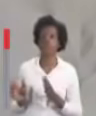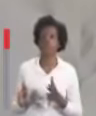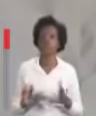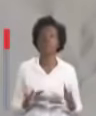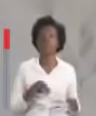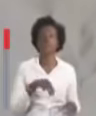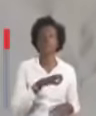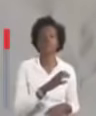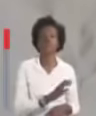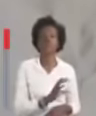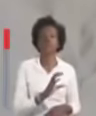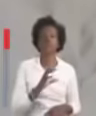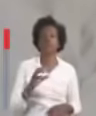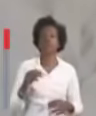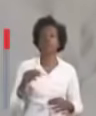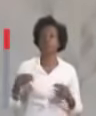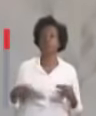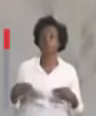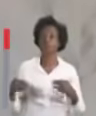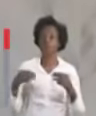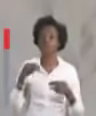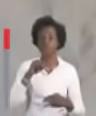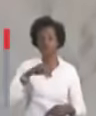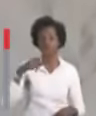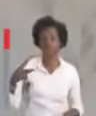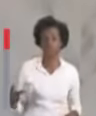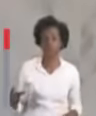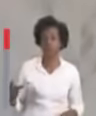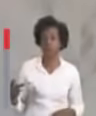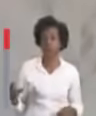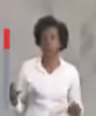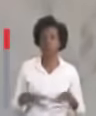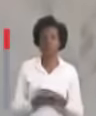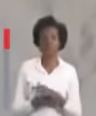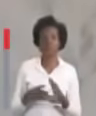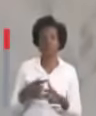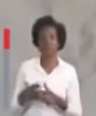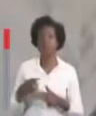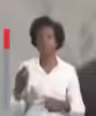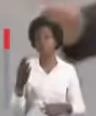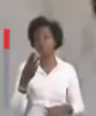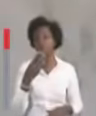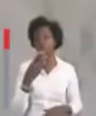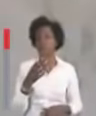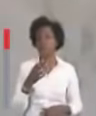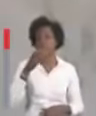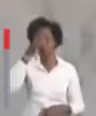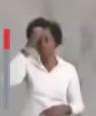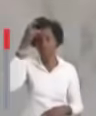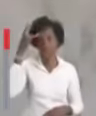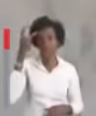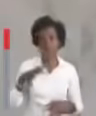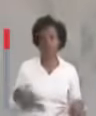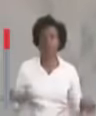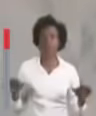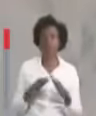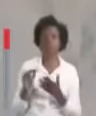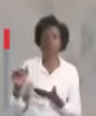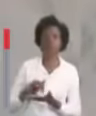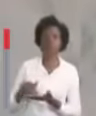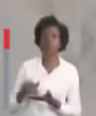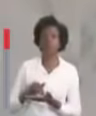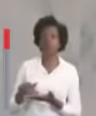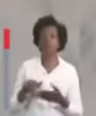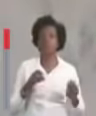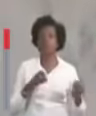entre o MEC entre o ministério público para resolver isso eu faço uma pena aqui aos prefeitos aos